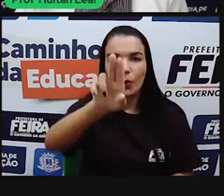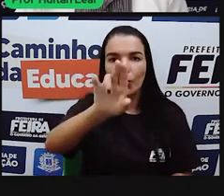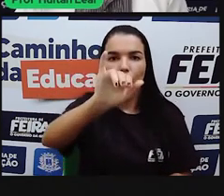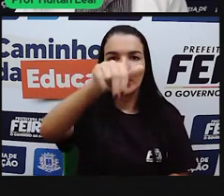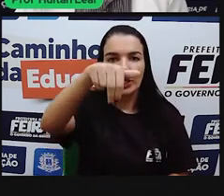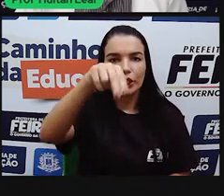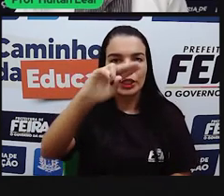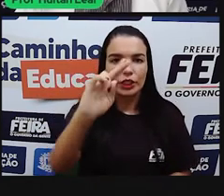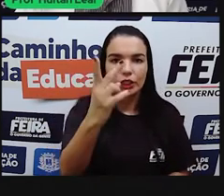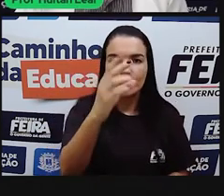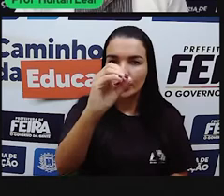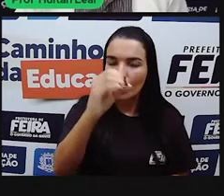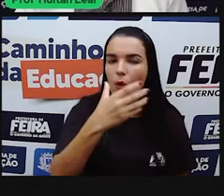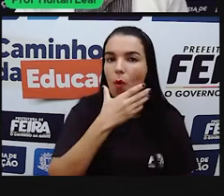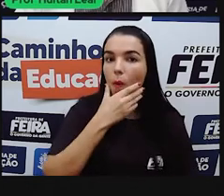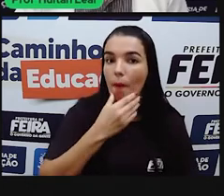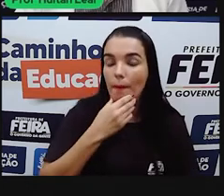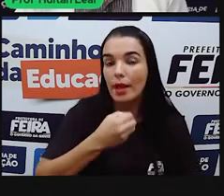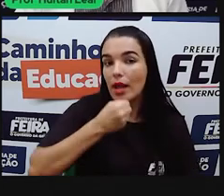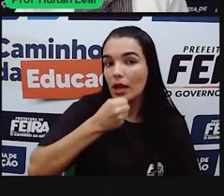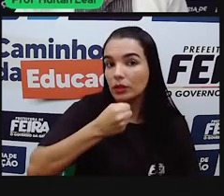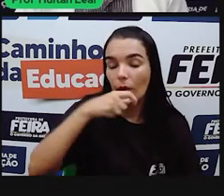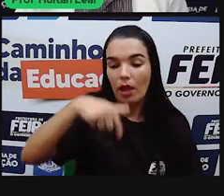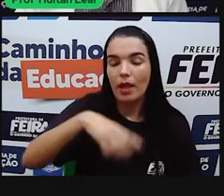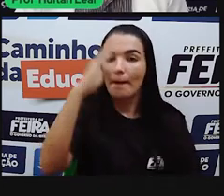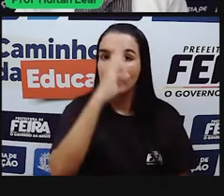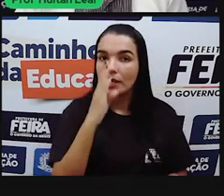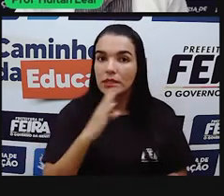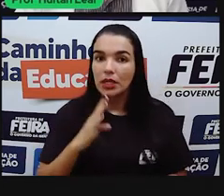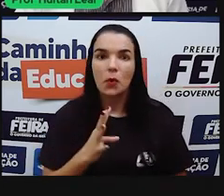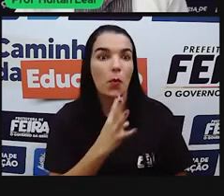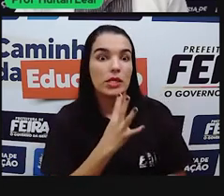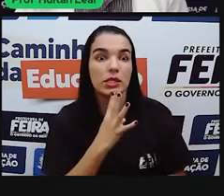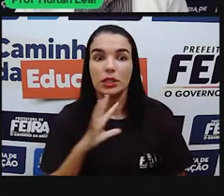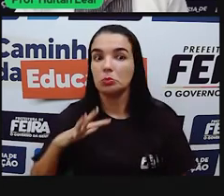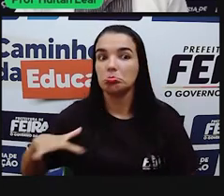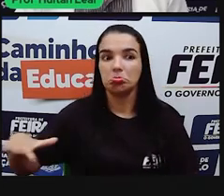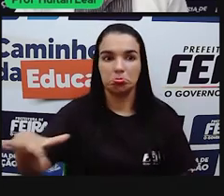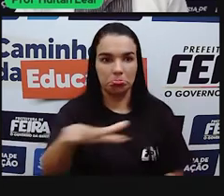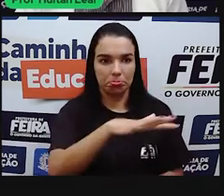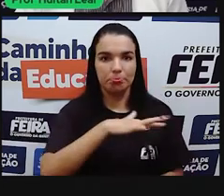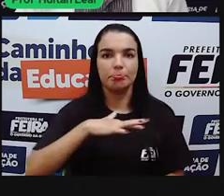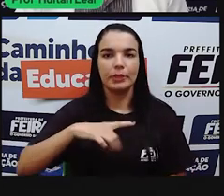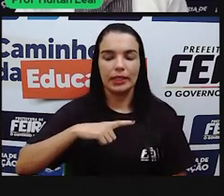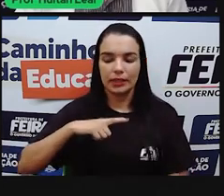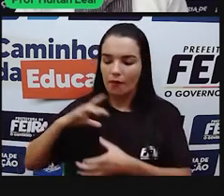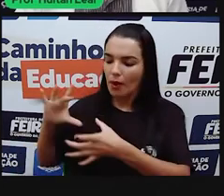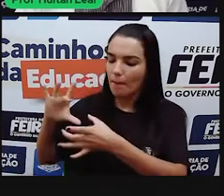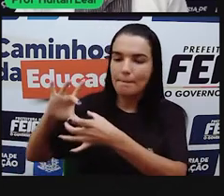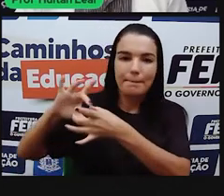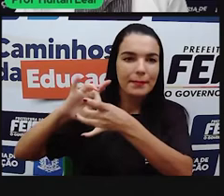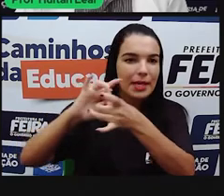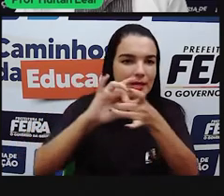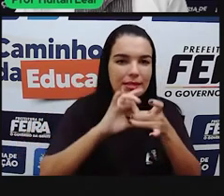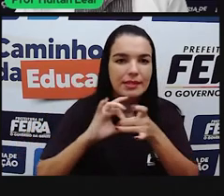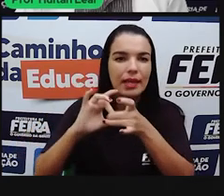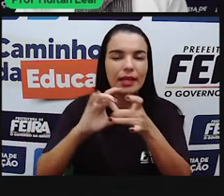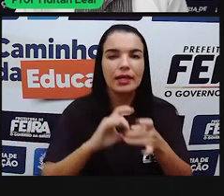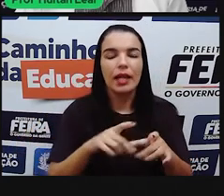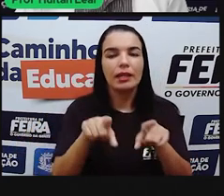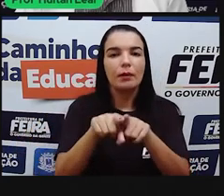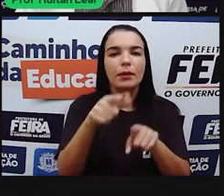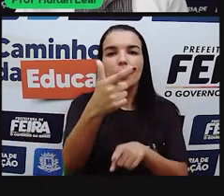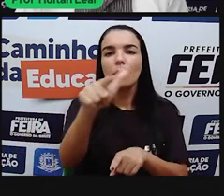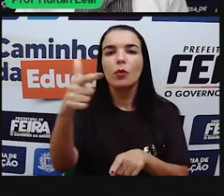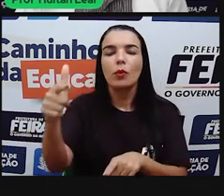conhecido, grande cantor, grande compositor, fez parceria com Vinícius de Moraes e com outros